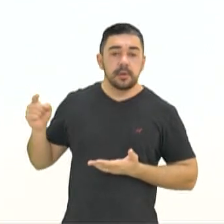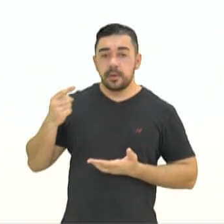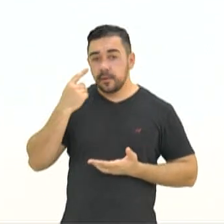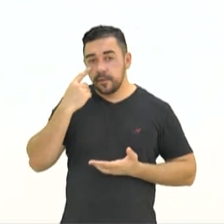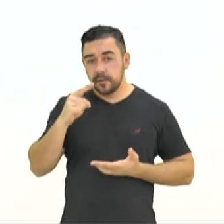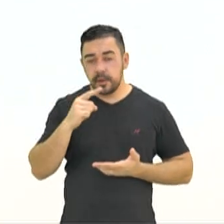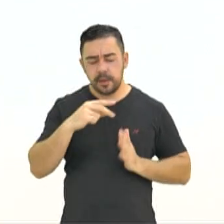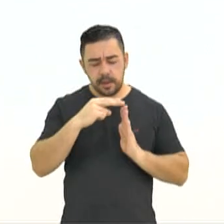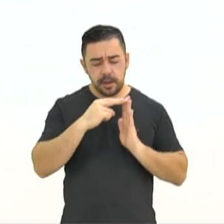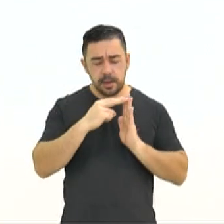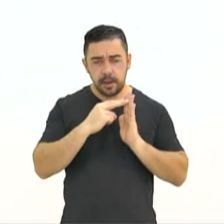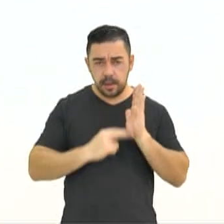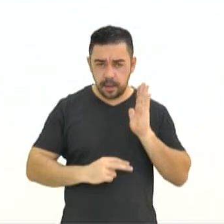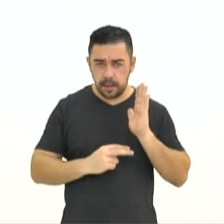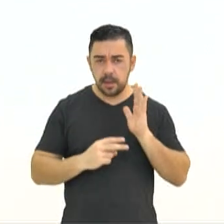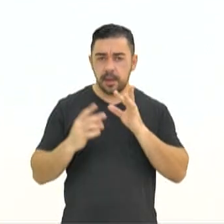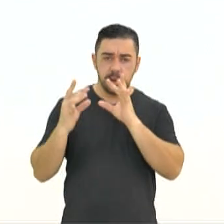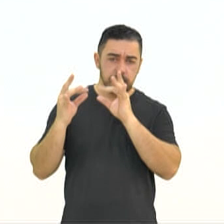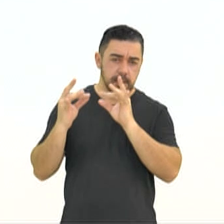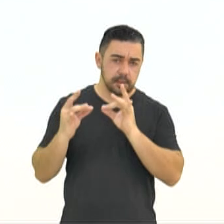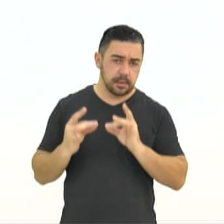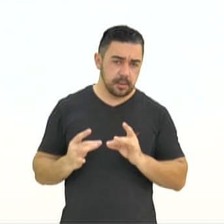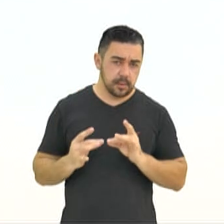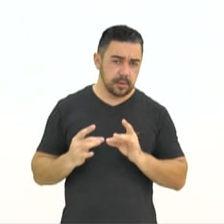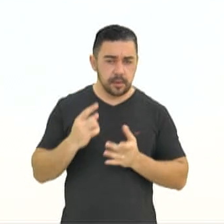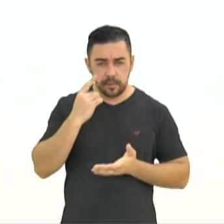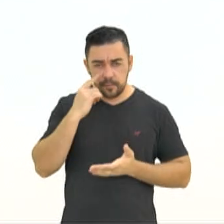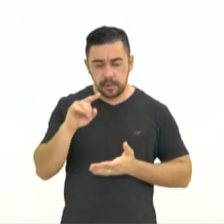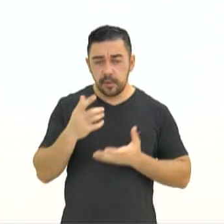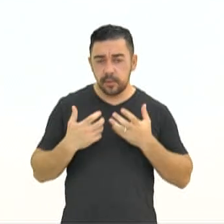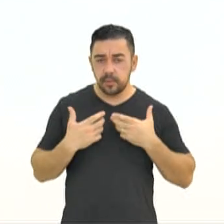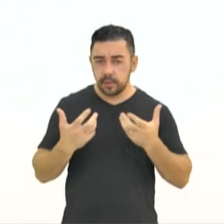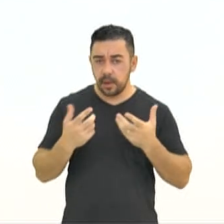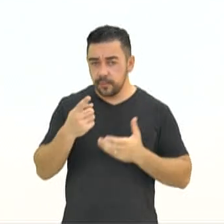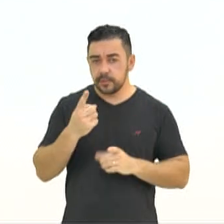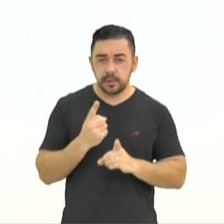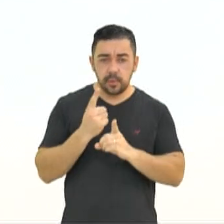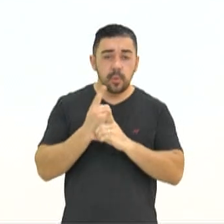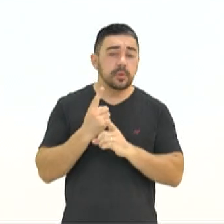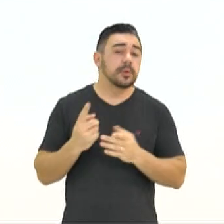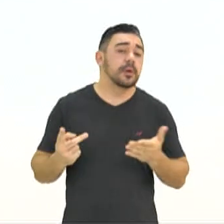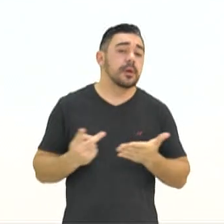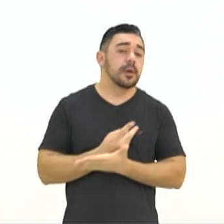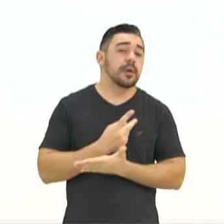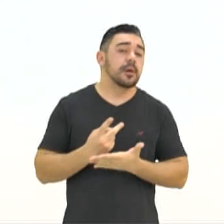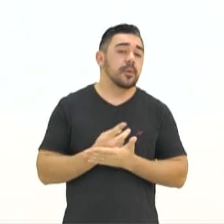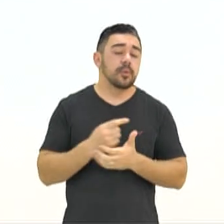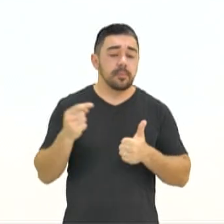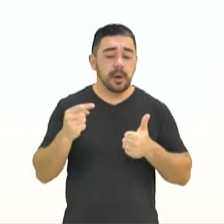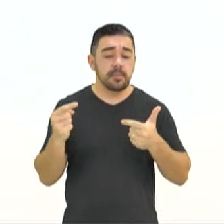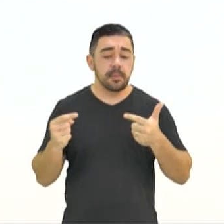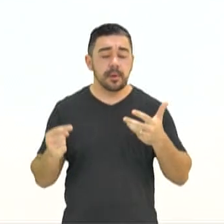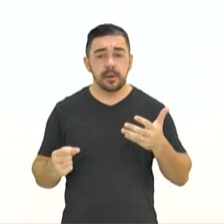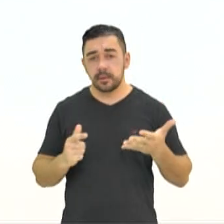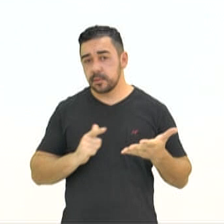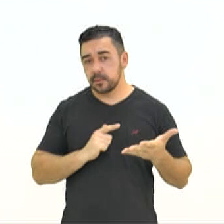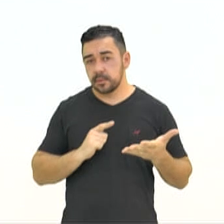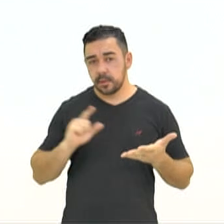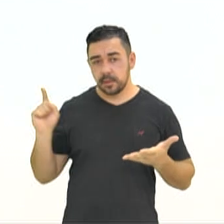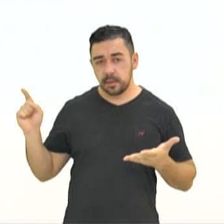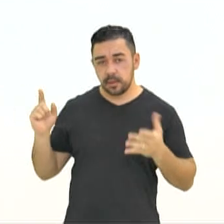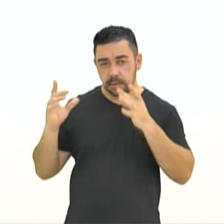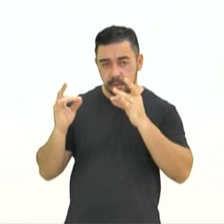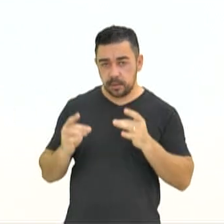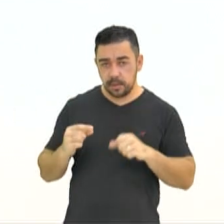vão ler com calma essa descrição que foi feita. Eu quero que vocês encontrem o erro ou os erros que a gente tem nessa